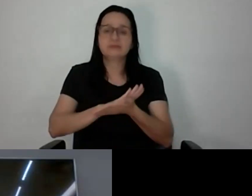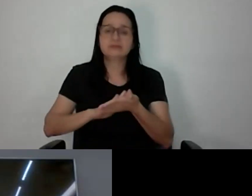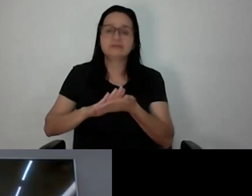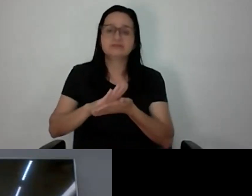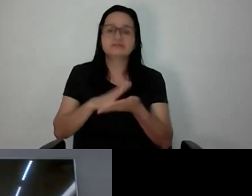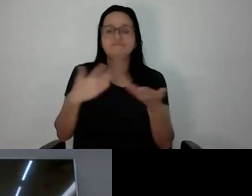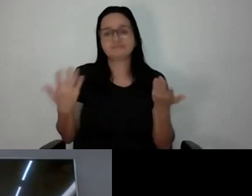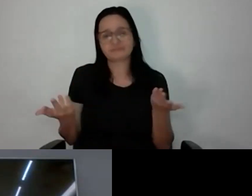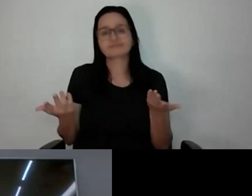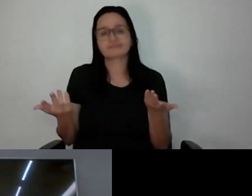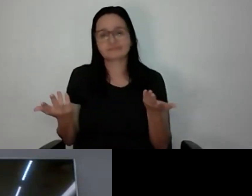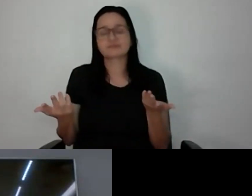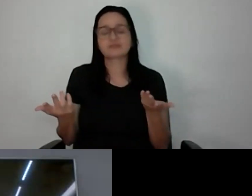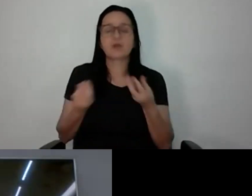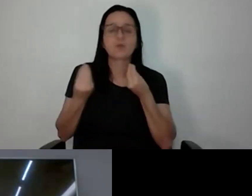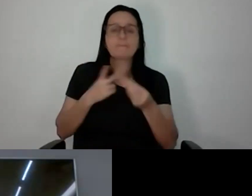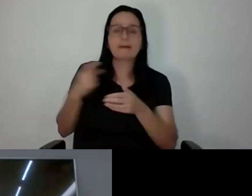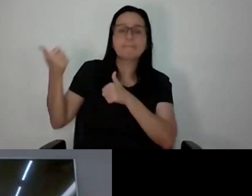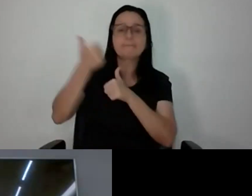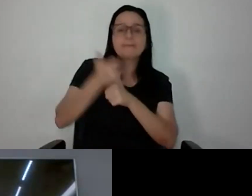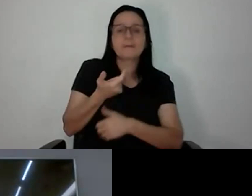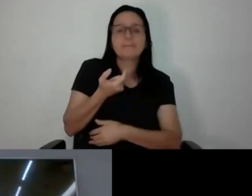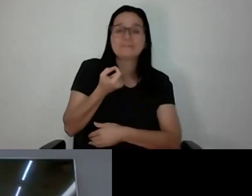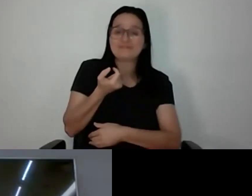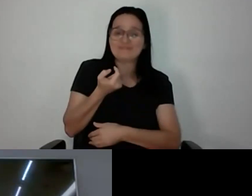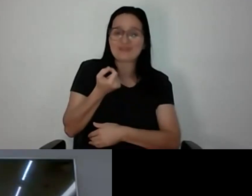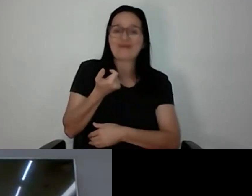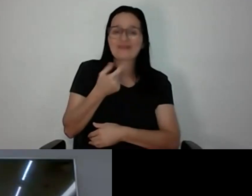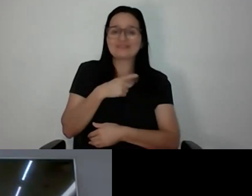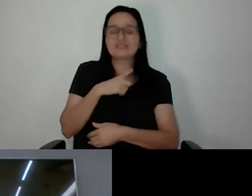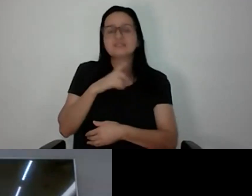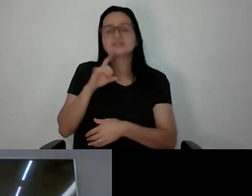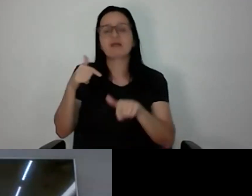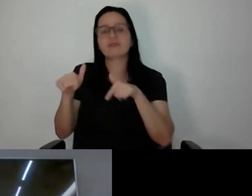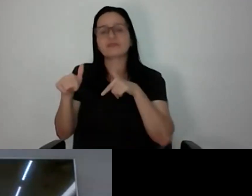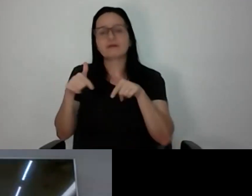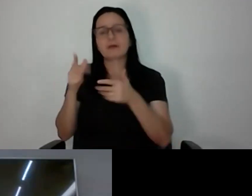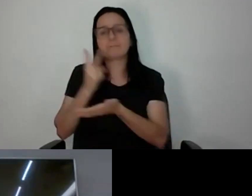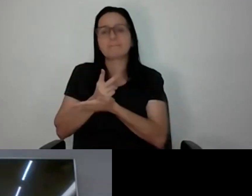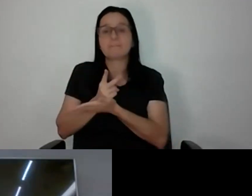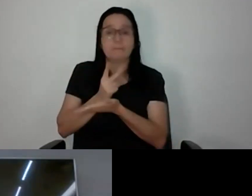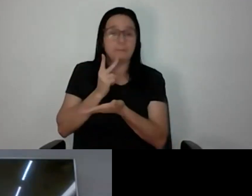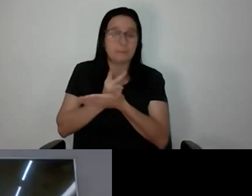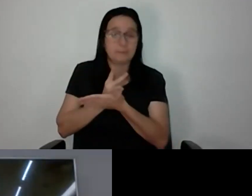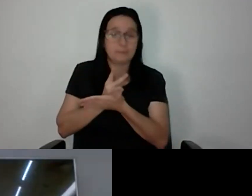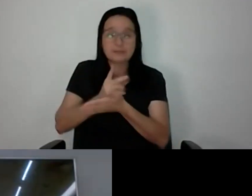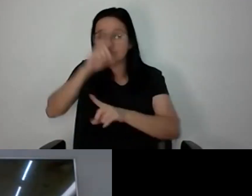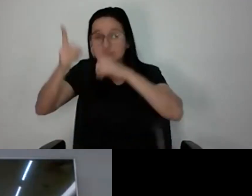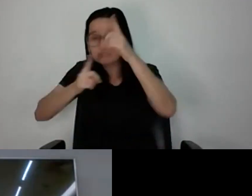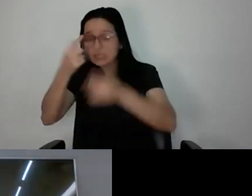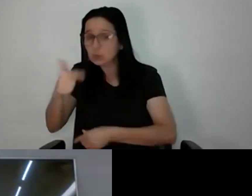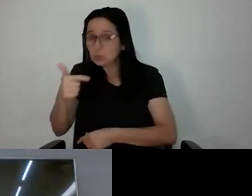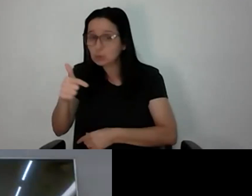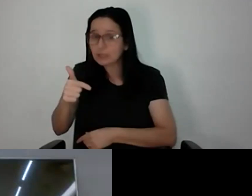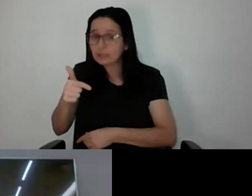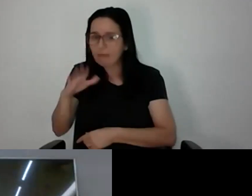E aí, consequentemente, vai substituir parte dos profissionais que só trabalham com essas tarefas repetitivas. Isso vai acontecer da noite para o dia?